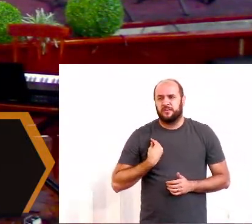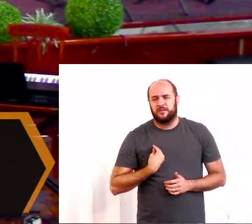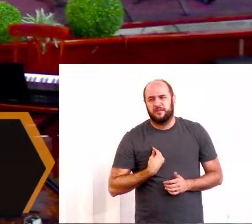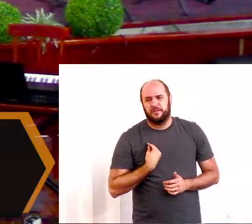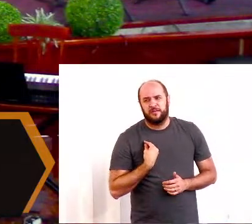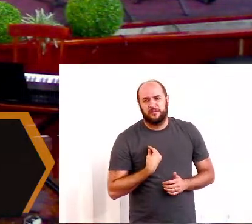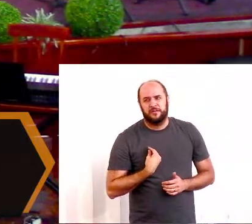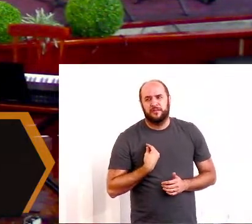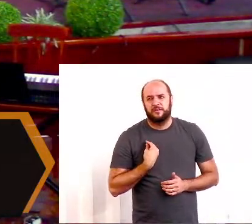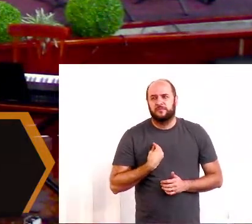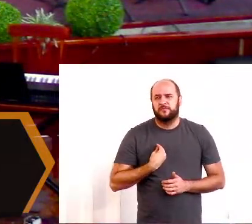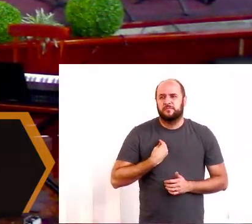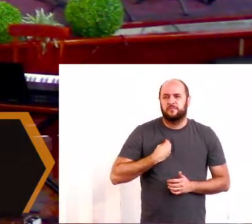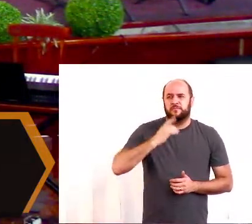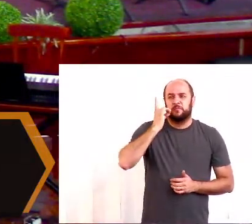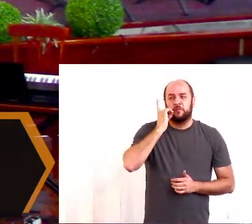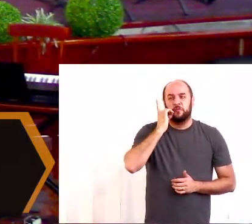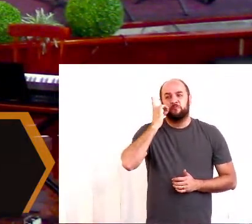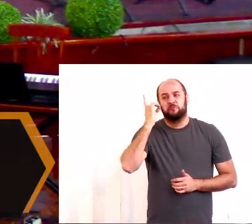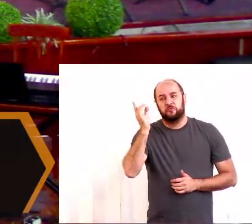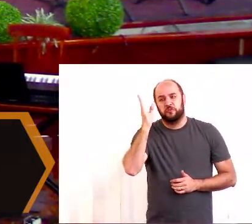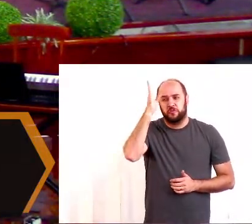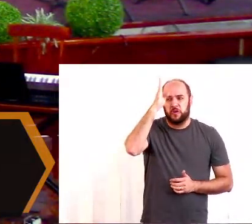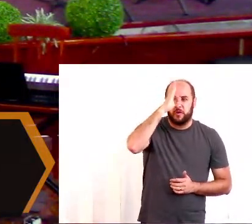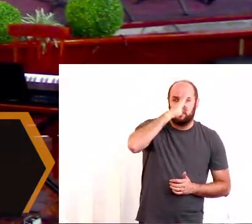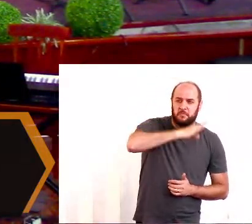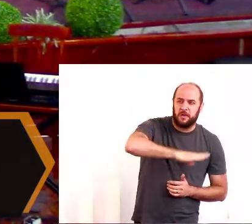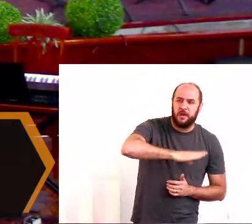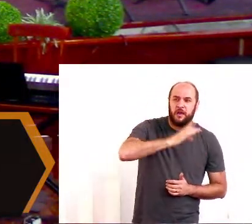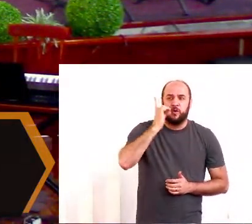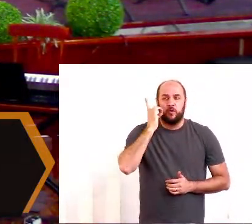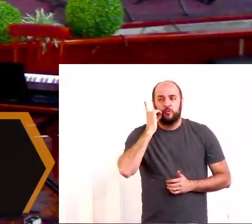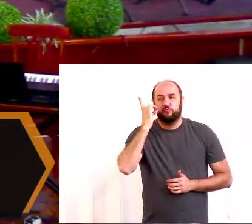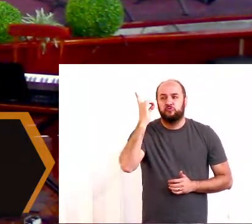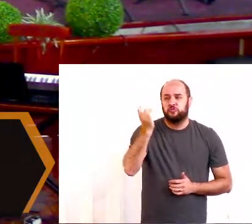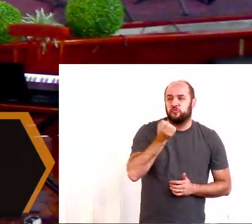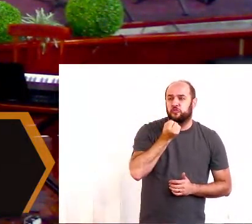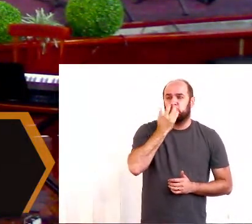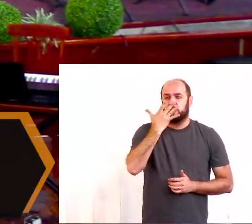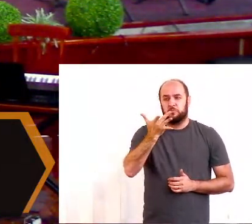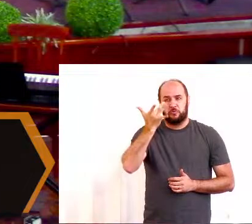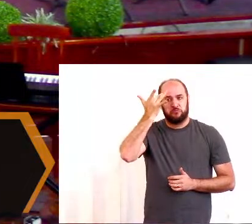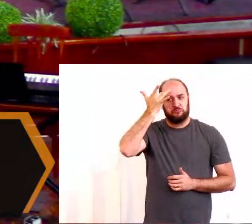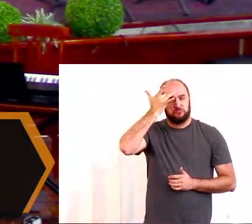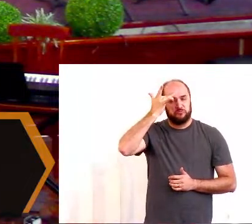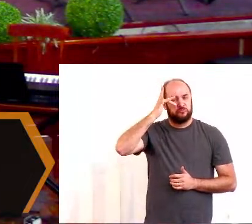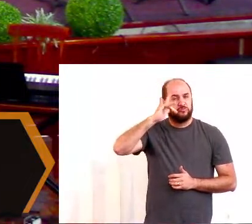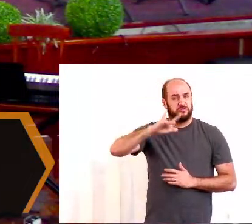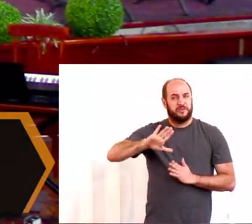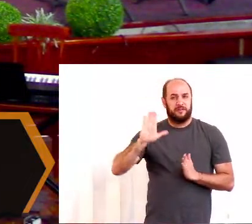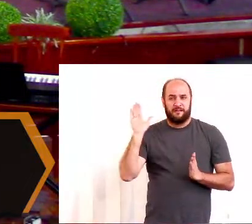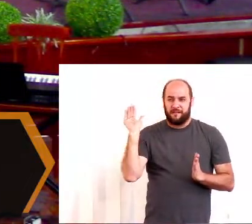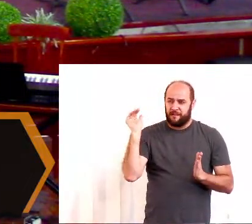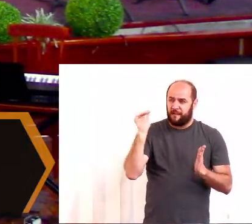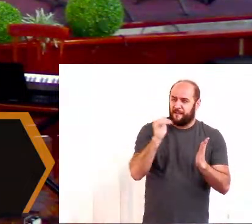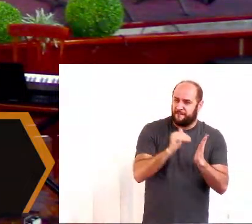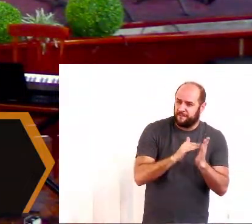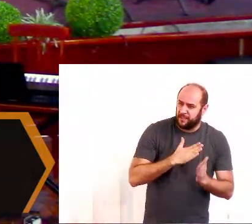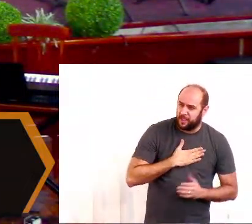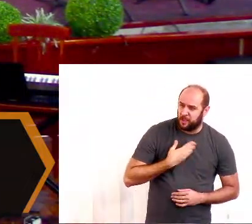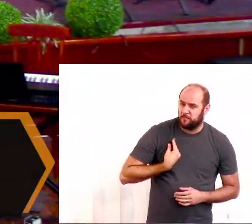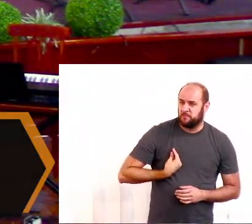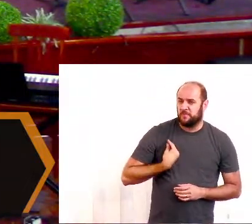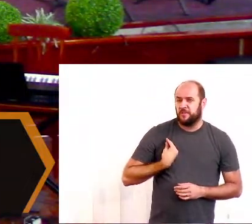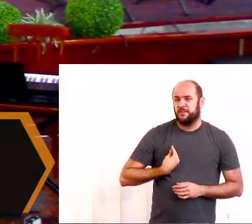destinado a mim, se maus ou áureos dias